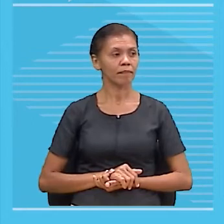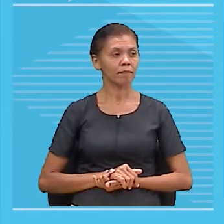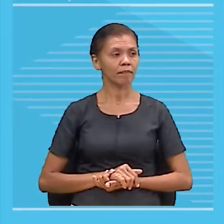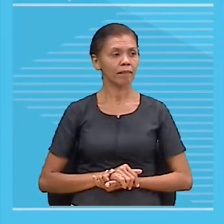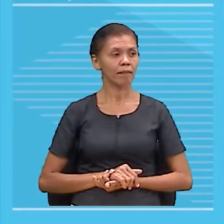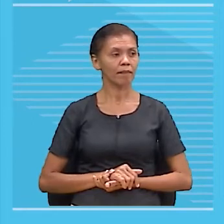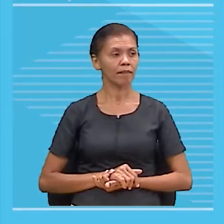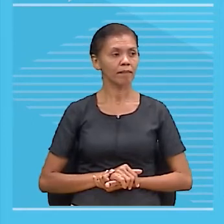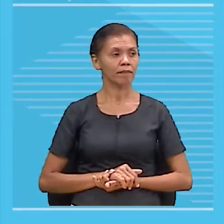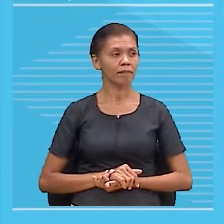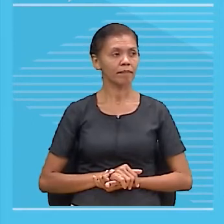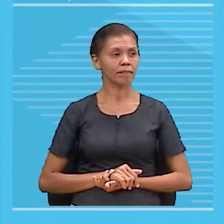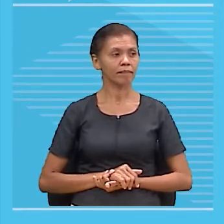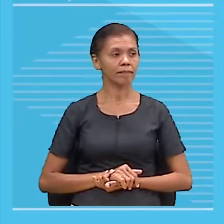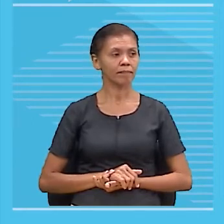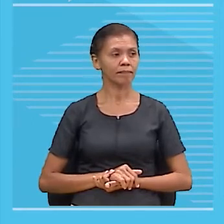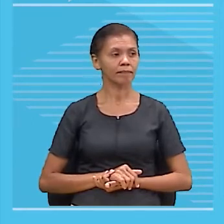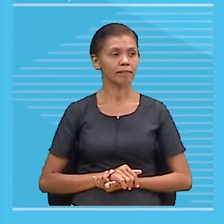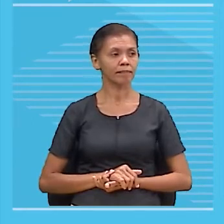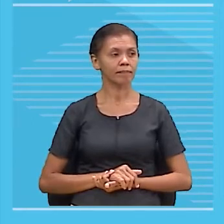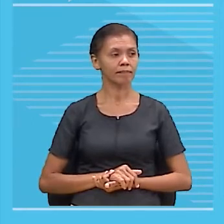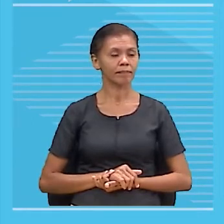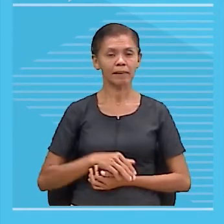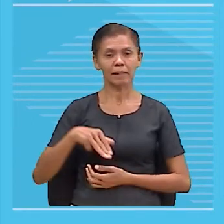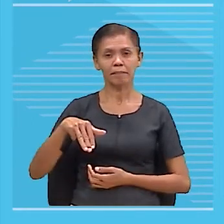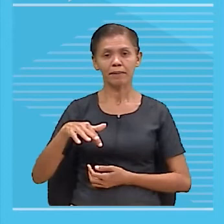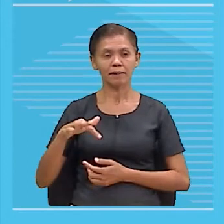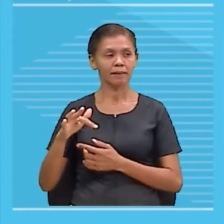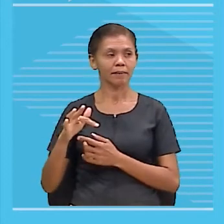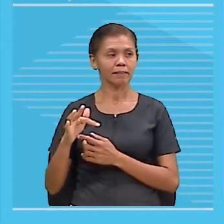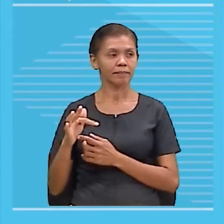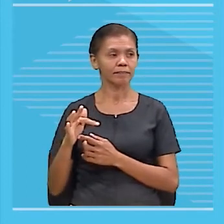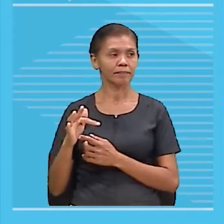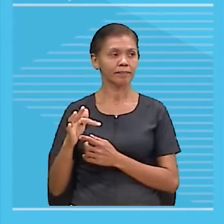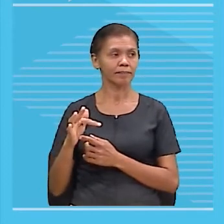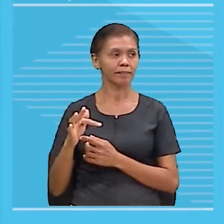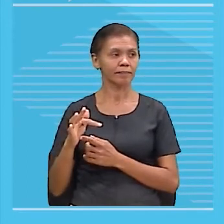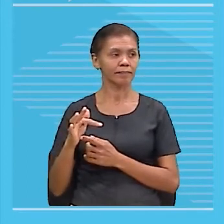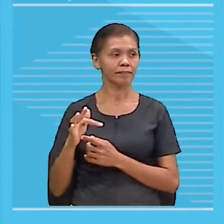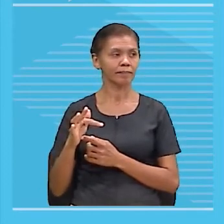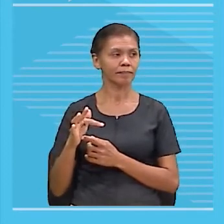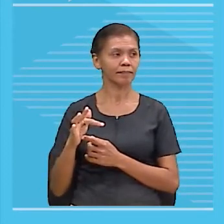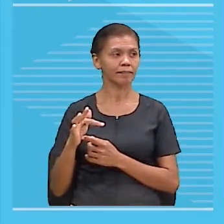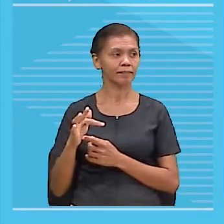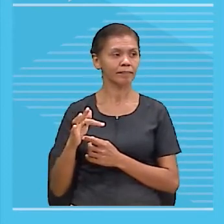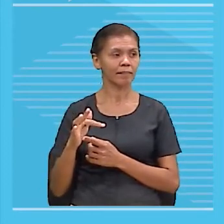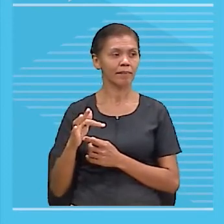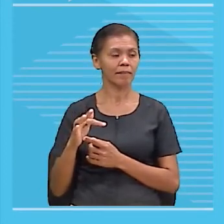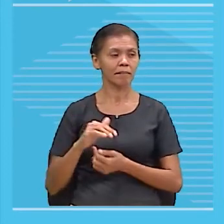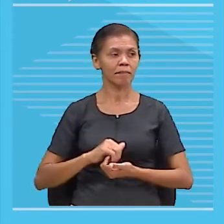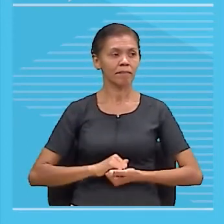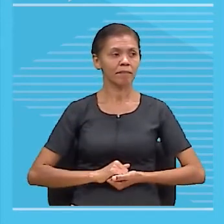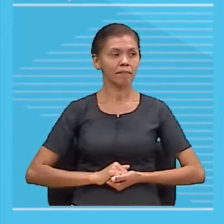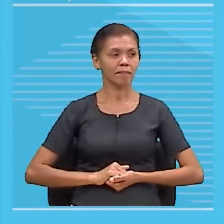Esse mili já é conhecido da gente, né? Toda vez que eu tenho esse M aparecendo, ele